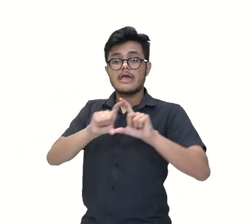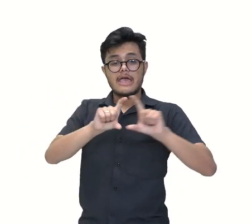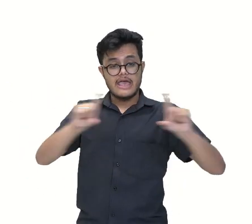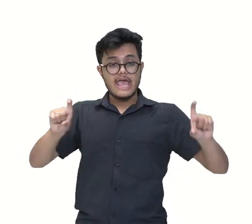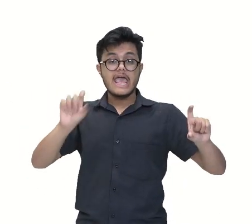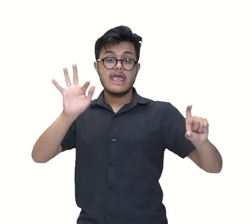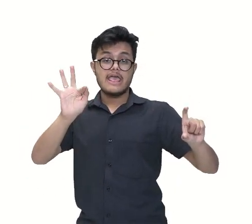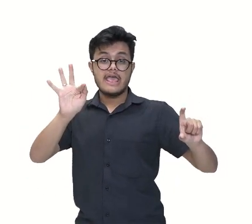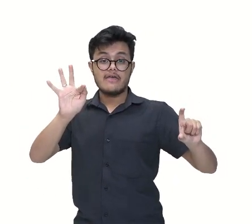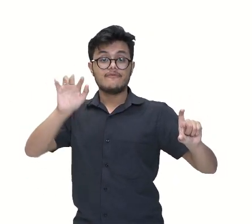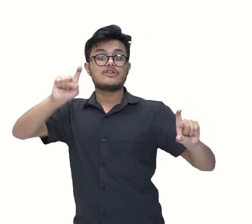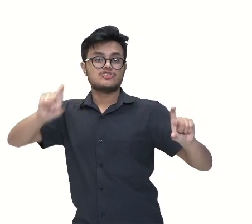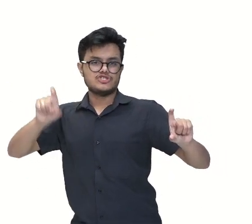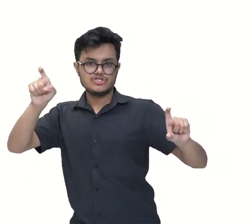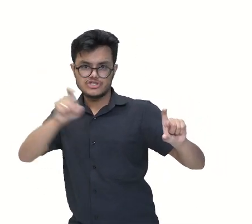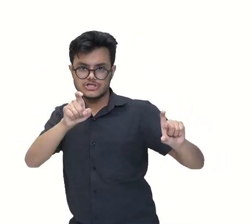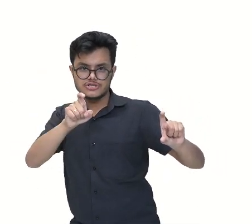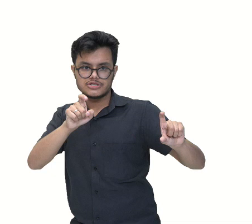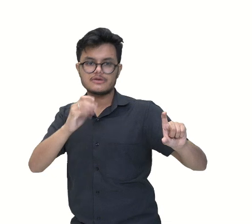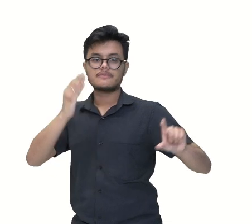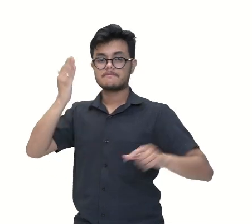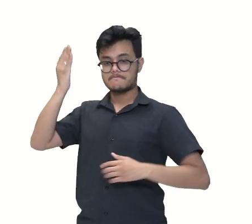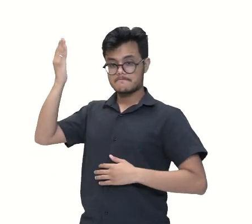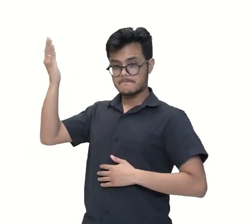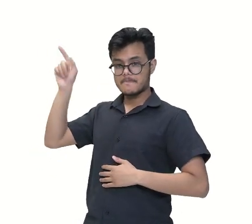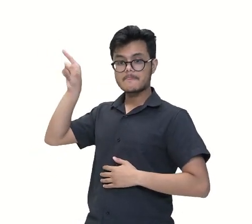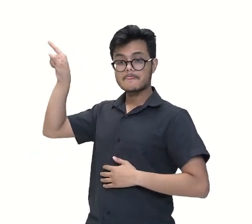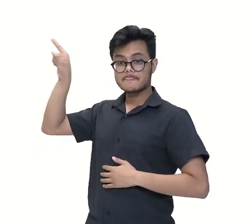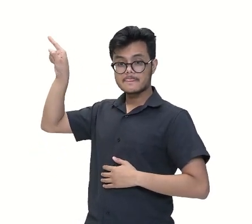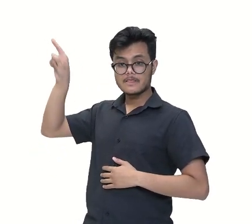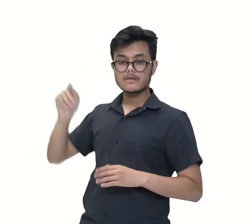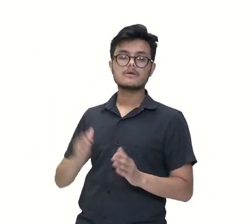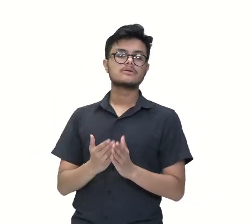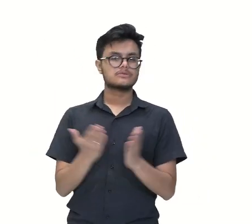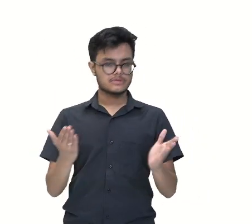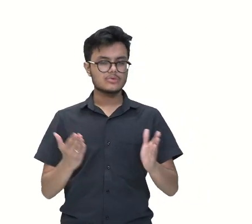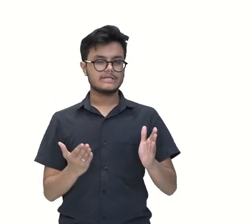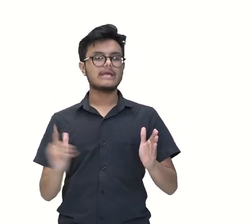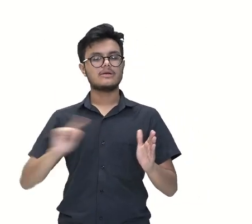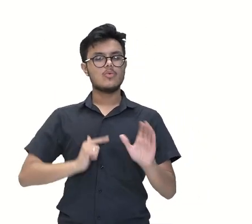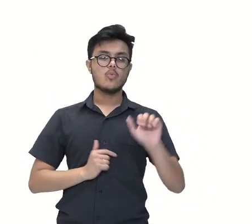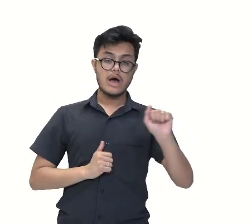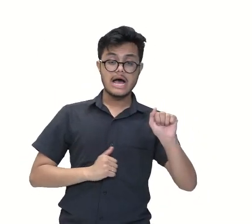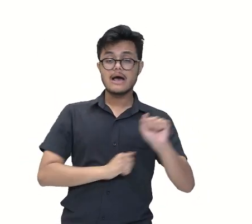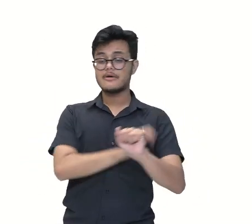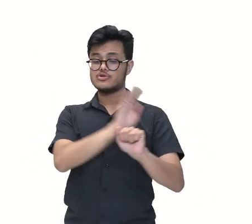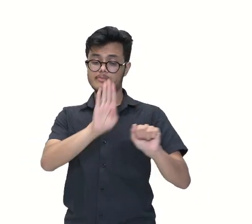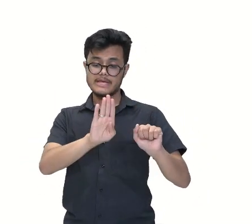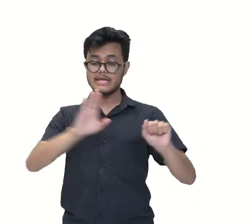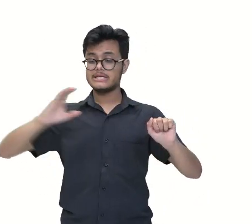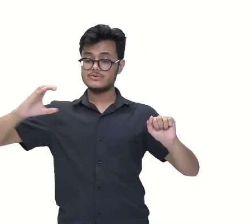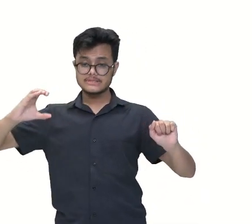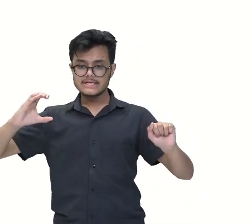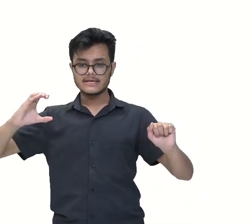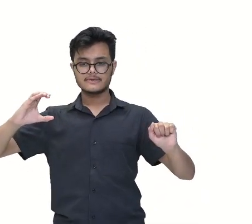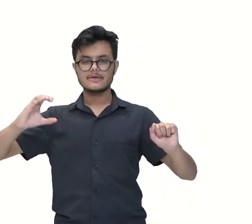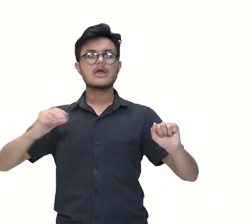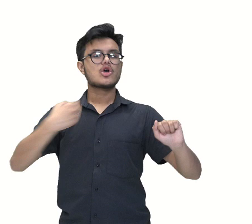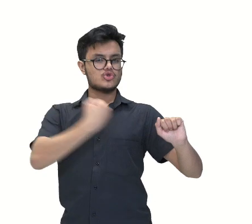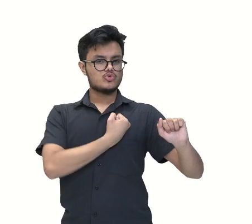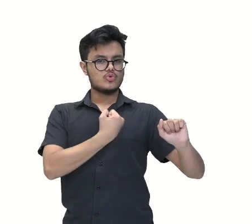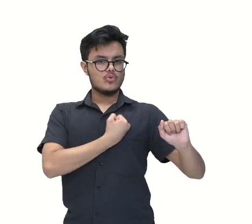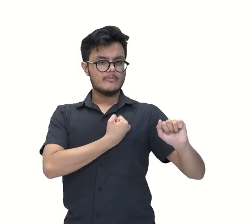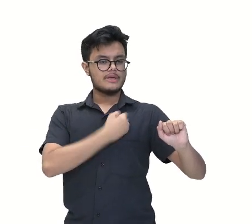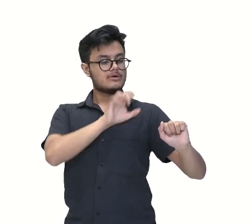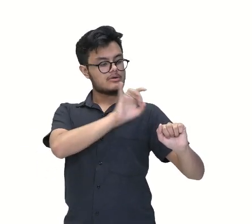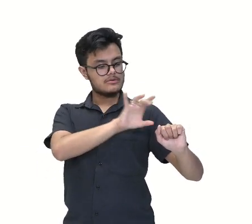aqui, tá? Coeficiente A, coeficiente B, coeficiente C. Então,